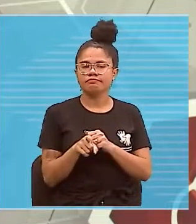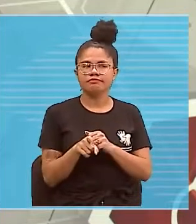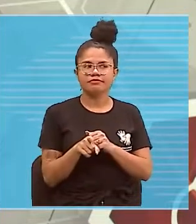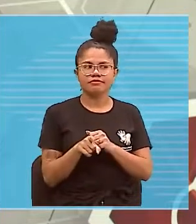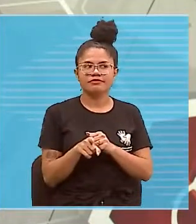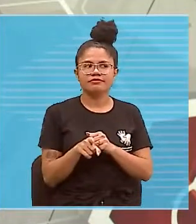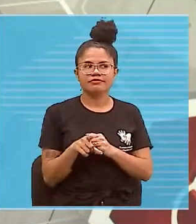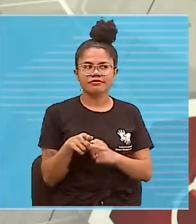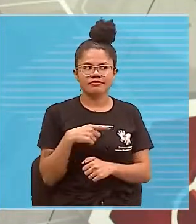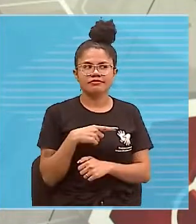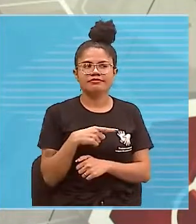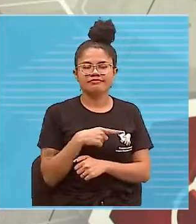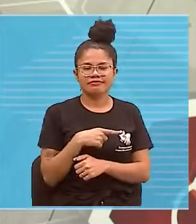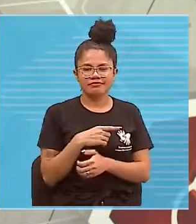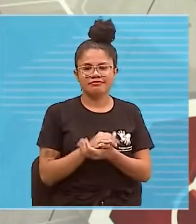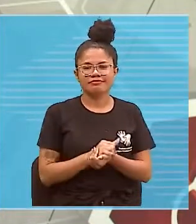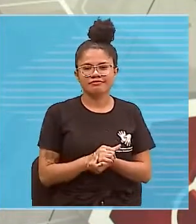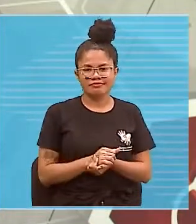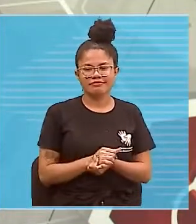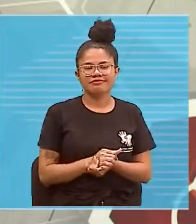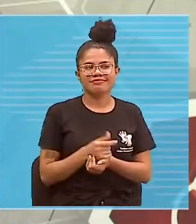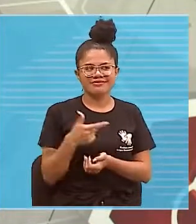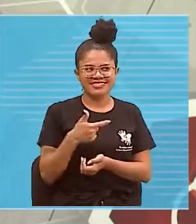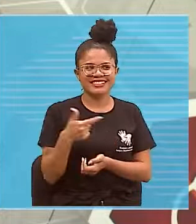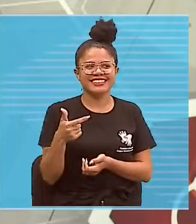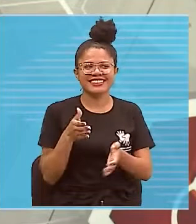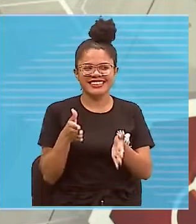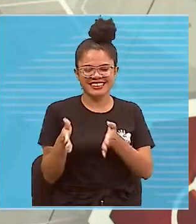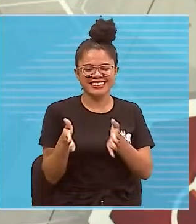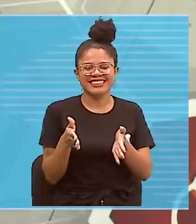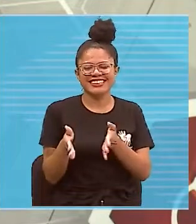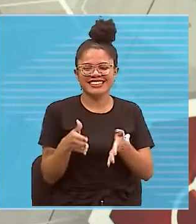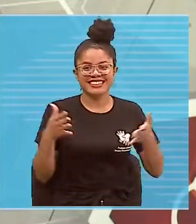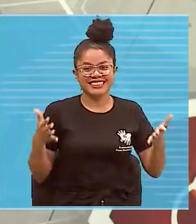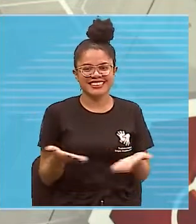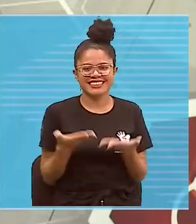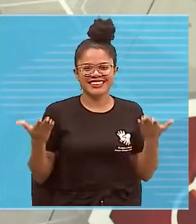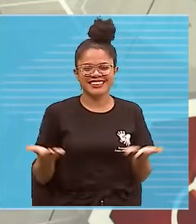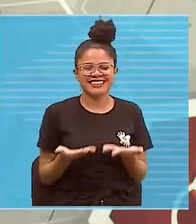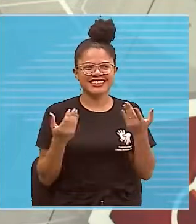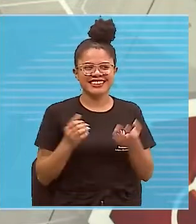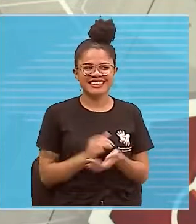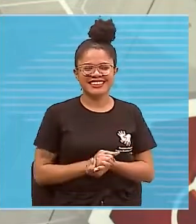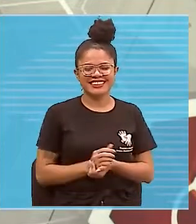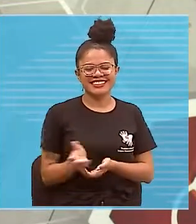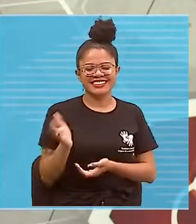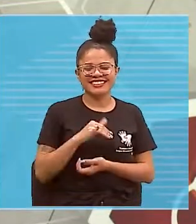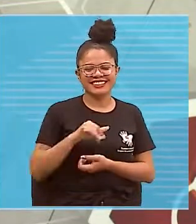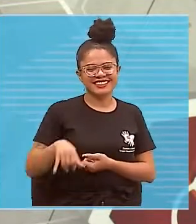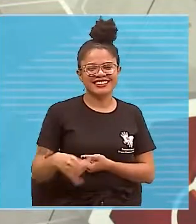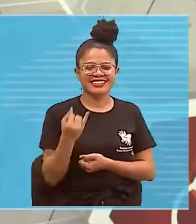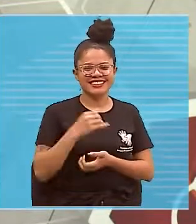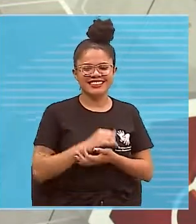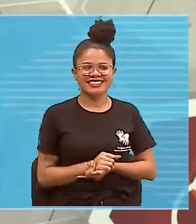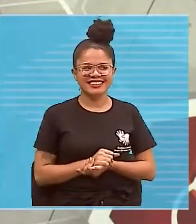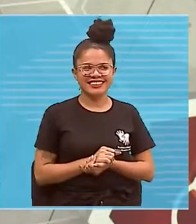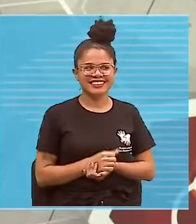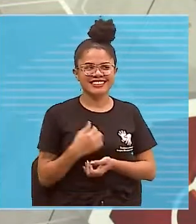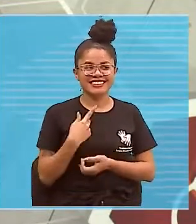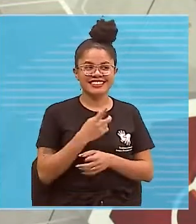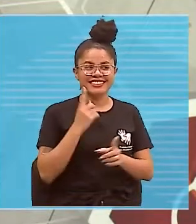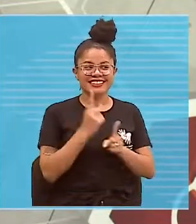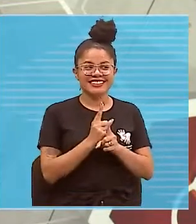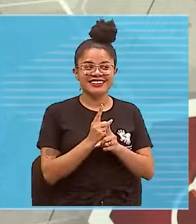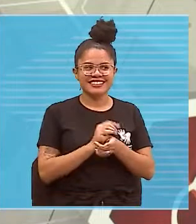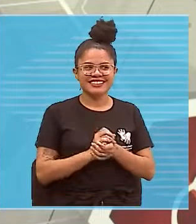vai ser um segundo semestre bem bem agitado né então vamos usufruir vamos aproveitar bem os nossos